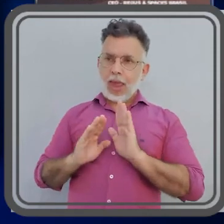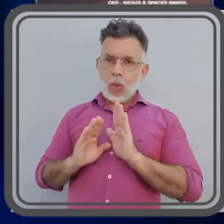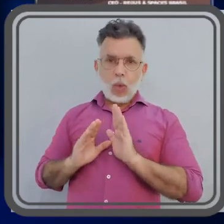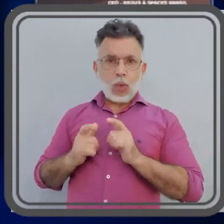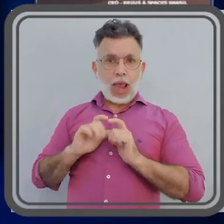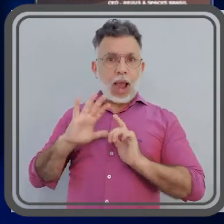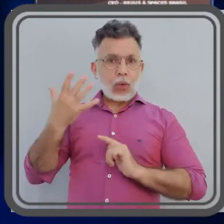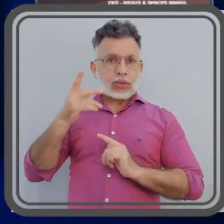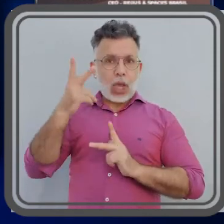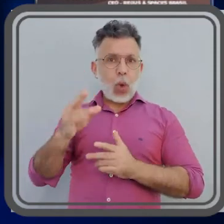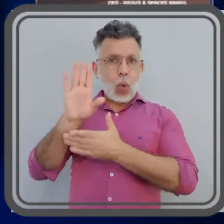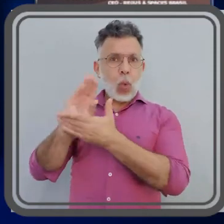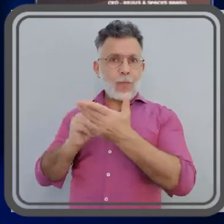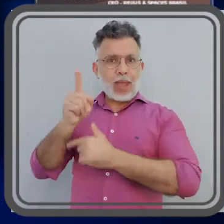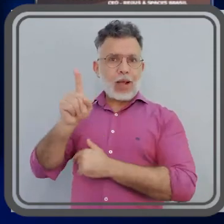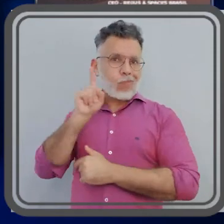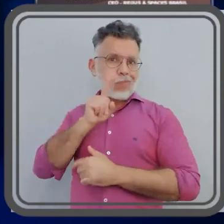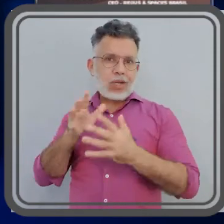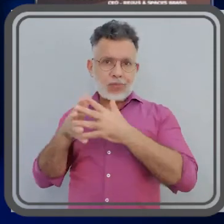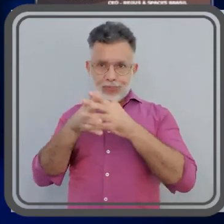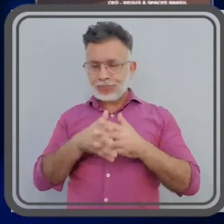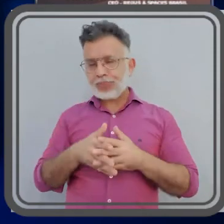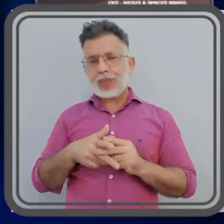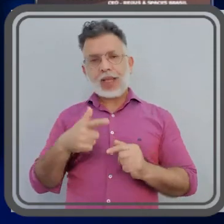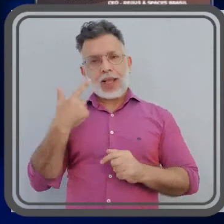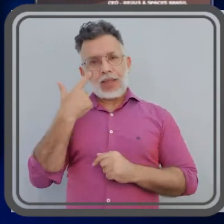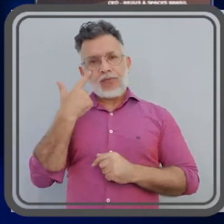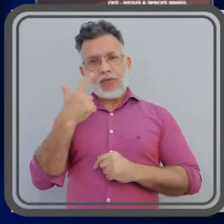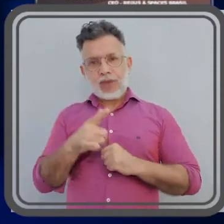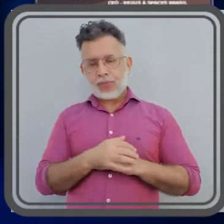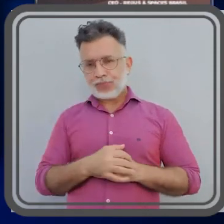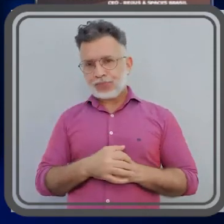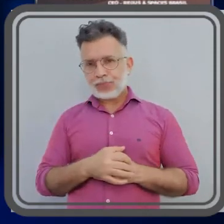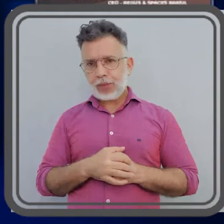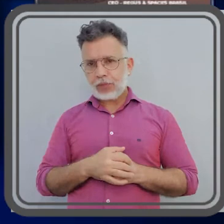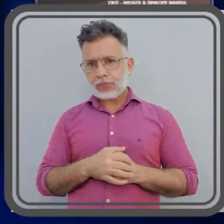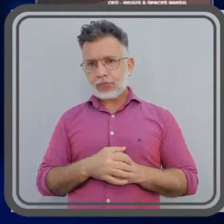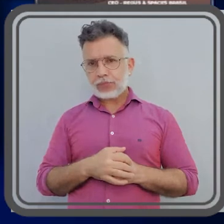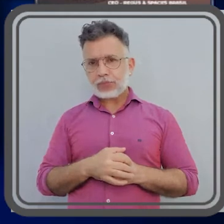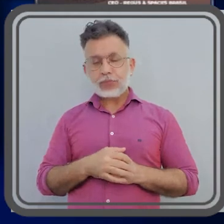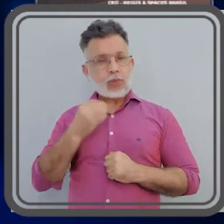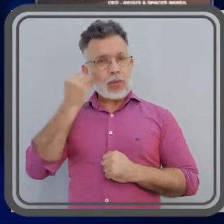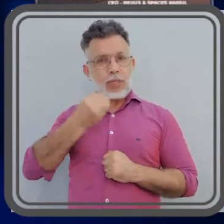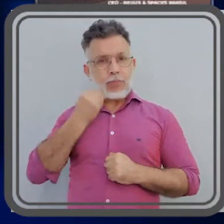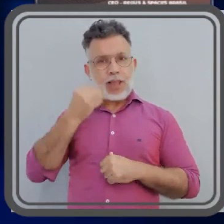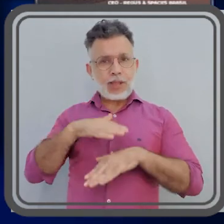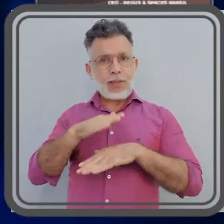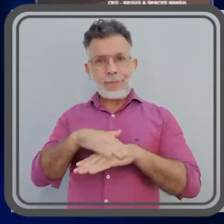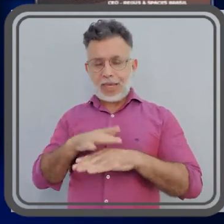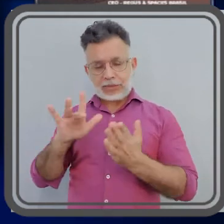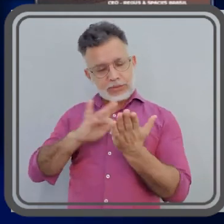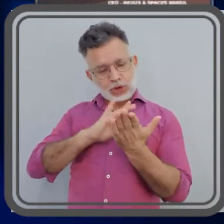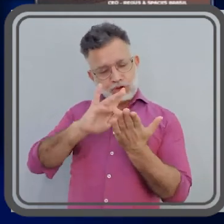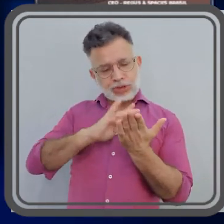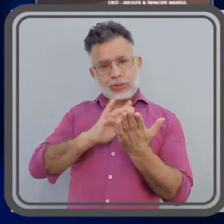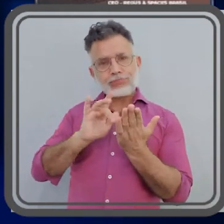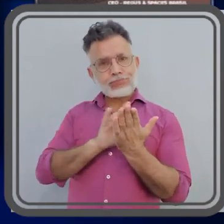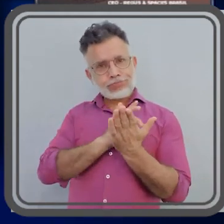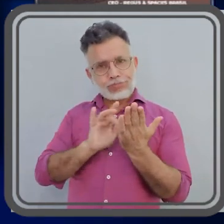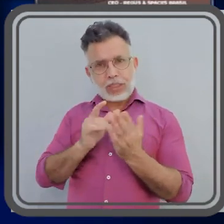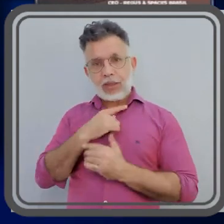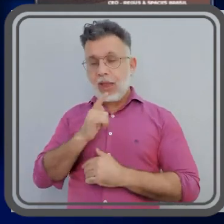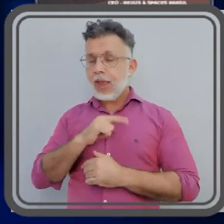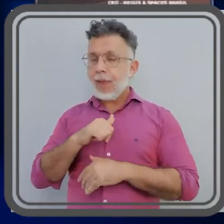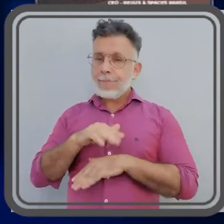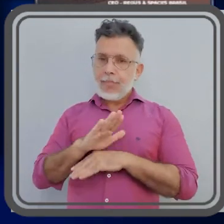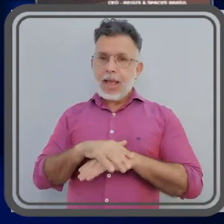Unidos. Basicamente, a gente vai ver uma experiência cada vez mais digital. Vamos